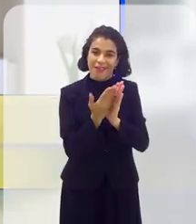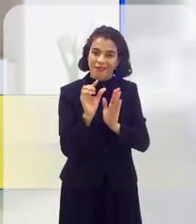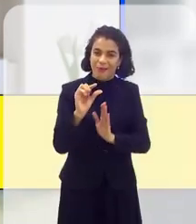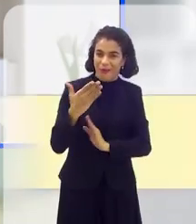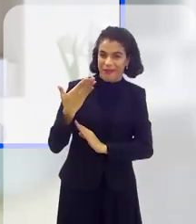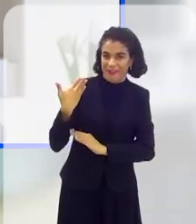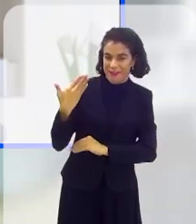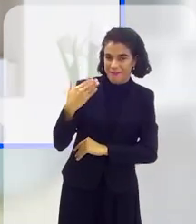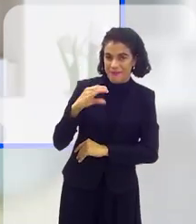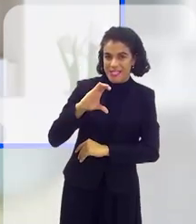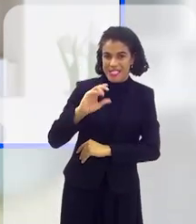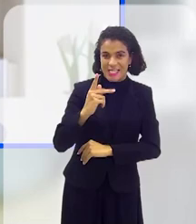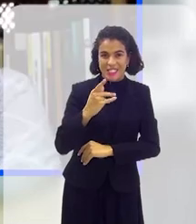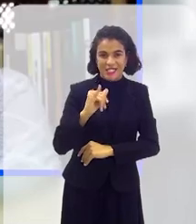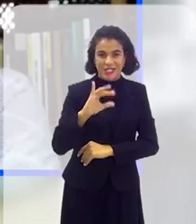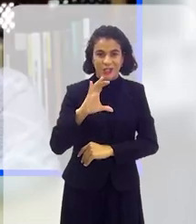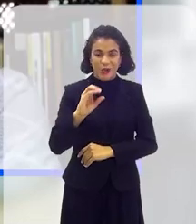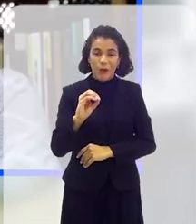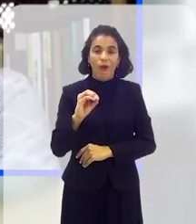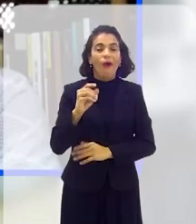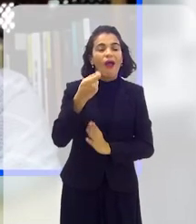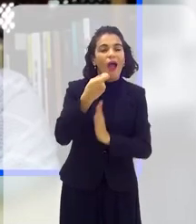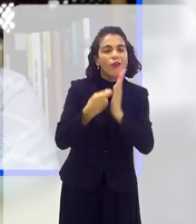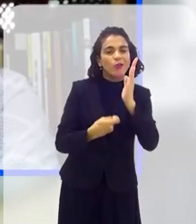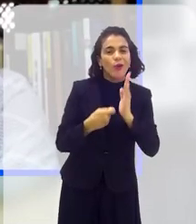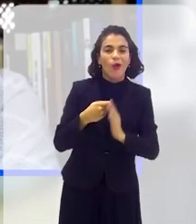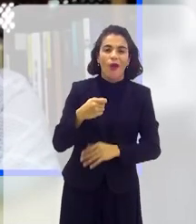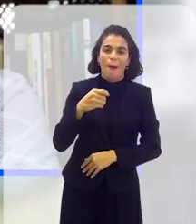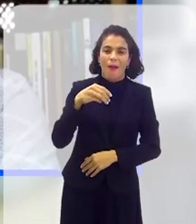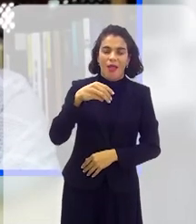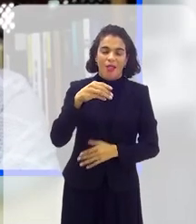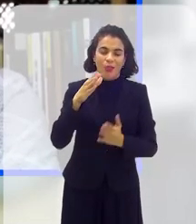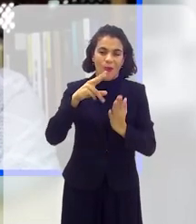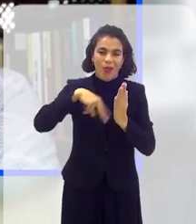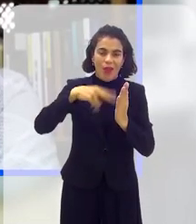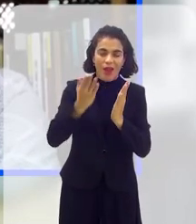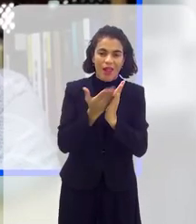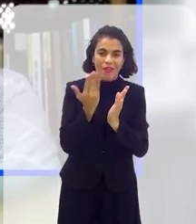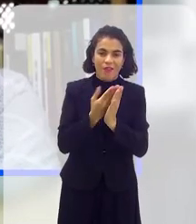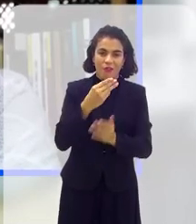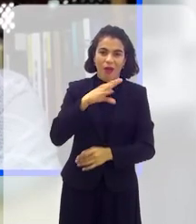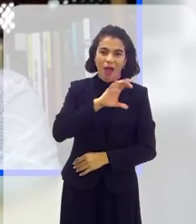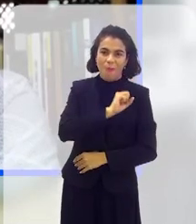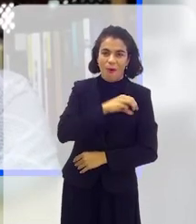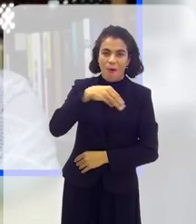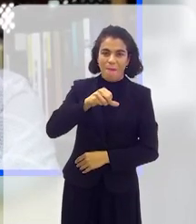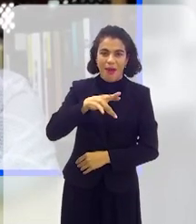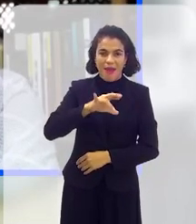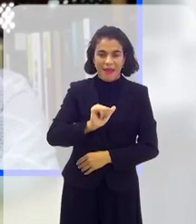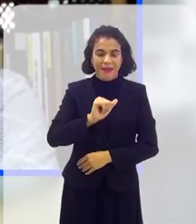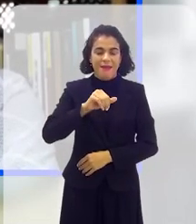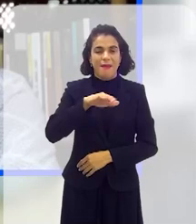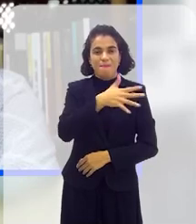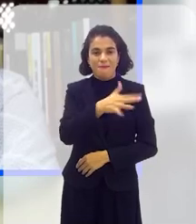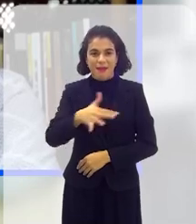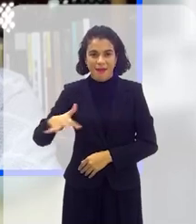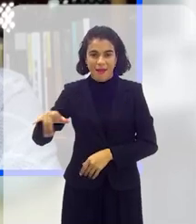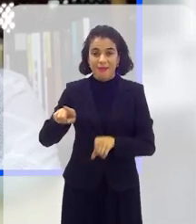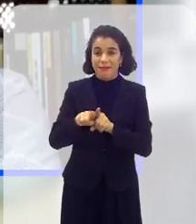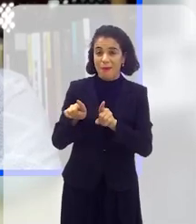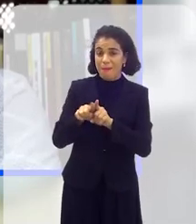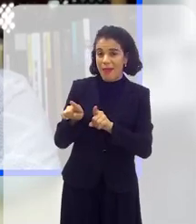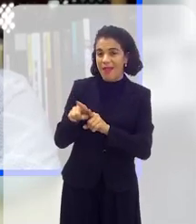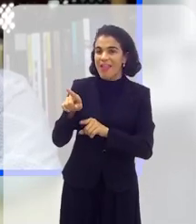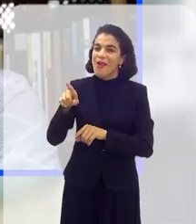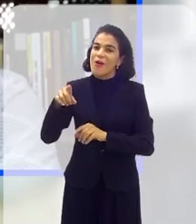recentemente. Chico Fonseca, autor de Amores, Marias e Marés, e Ricardo Fonseca, do romance policial Os Crimes